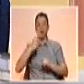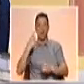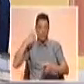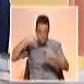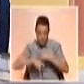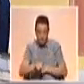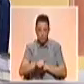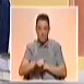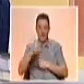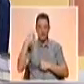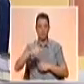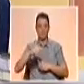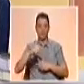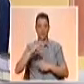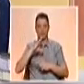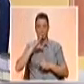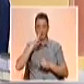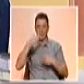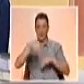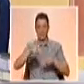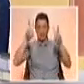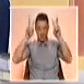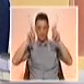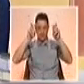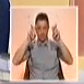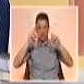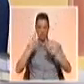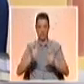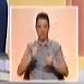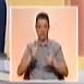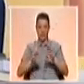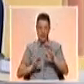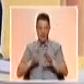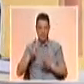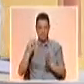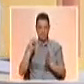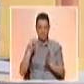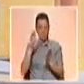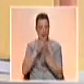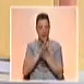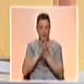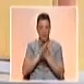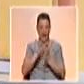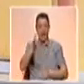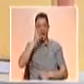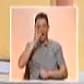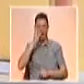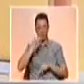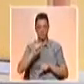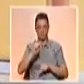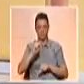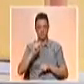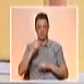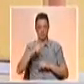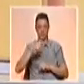são boas alturas, com certeza, para se introduzir esta temática da pegada hídrica. Carla Graça, falamos aqui